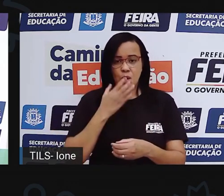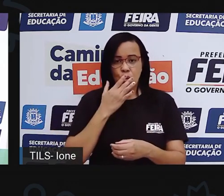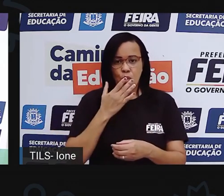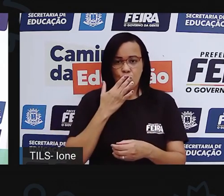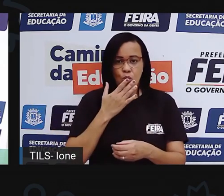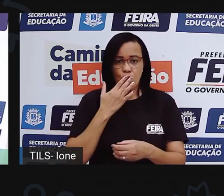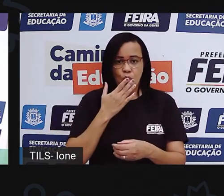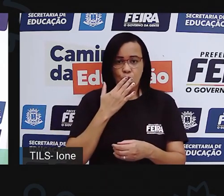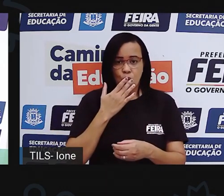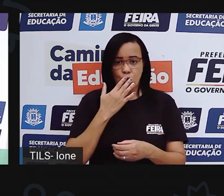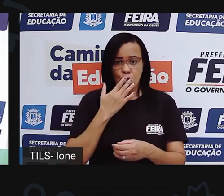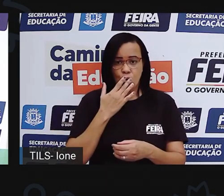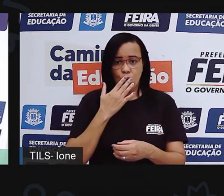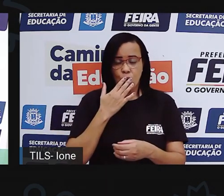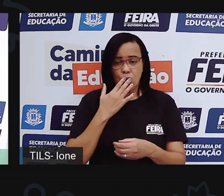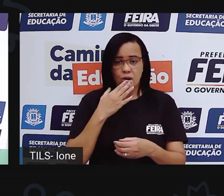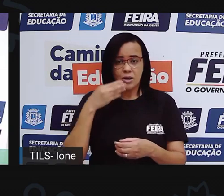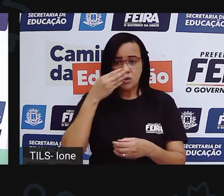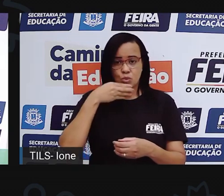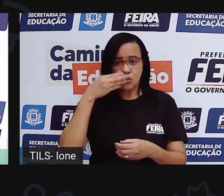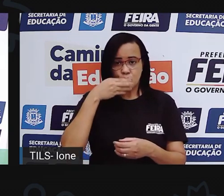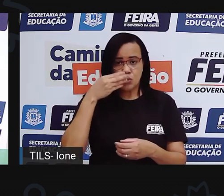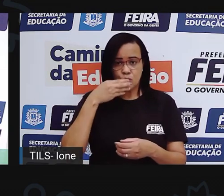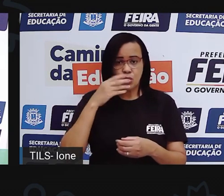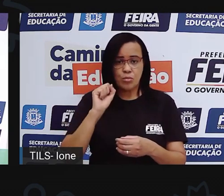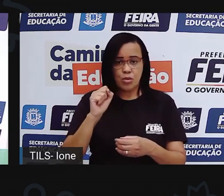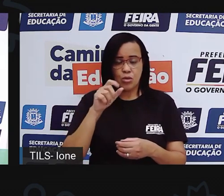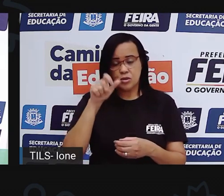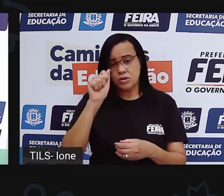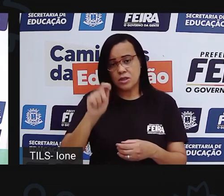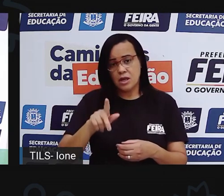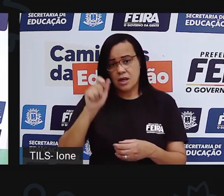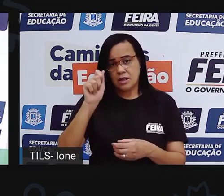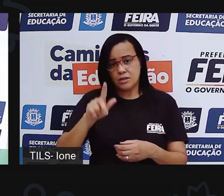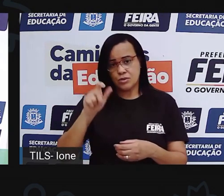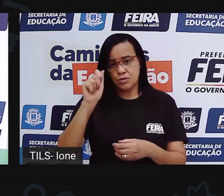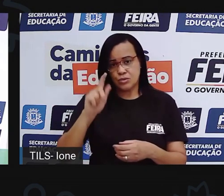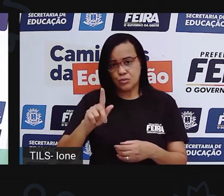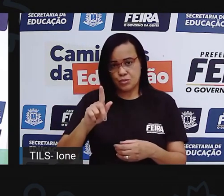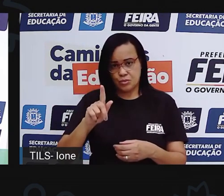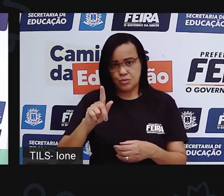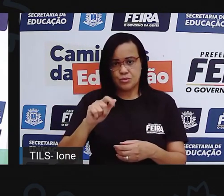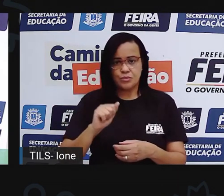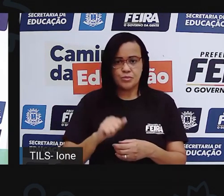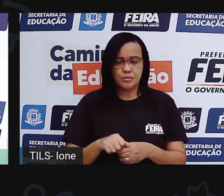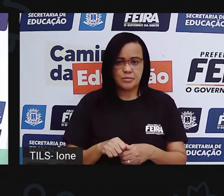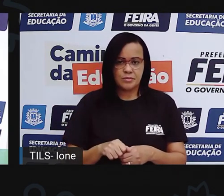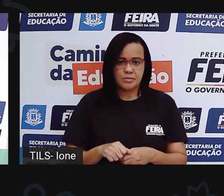tiver aí um corantezinho, vou colocar o azul também.